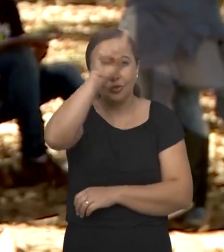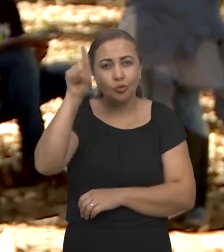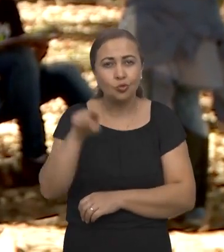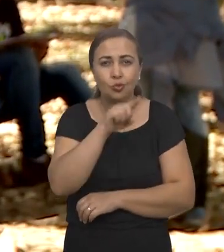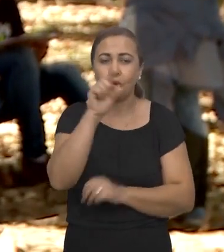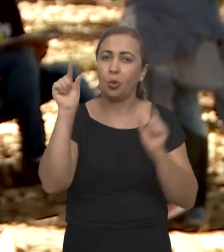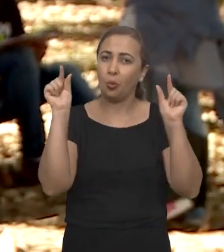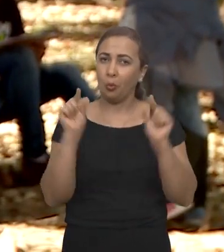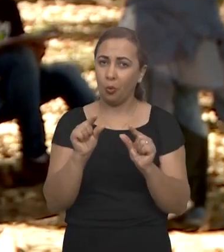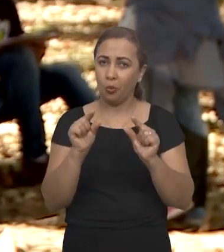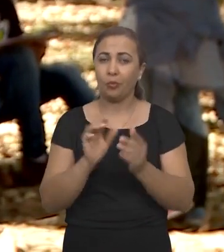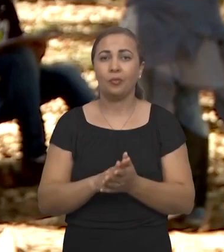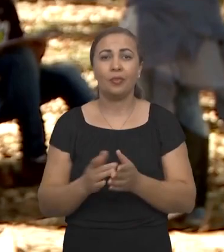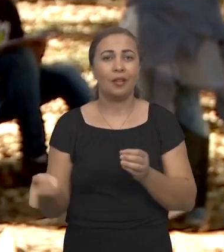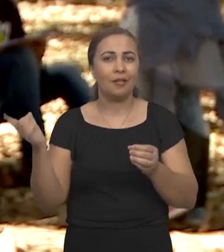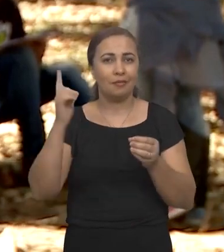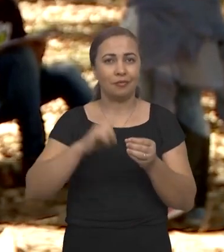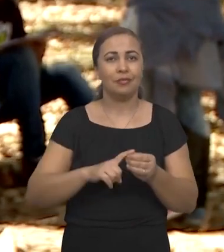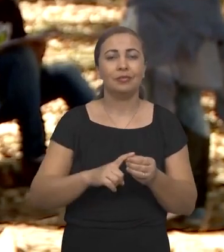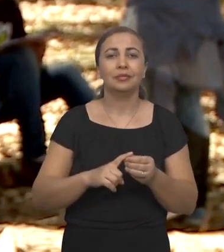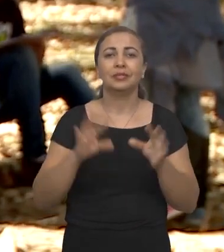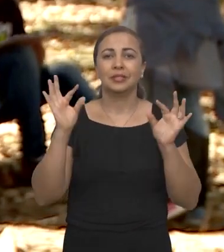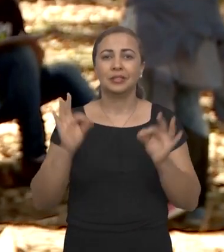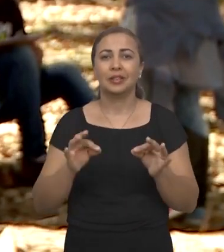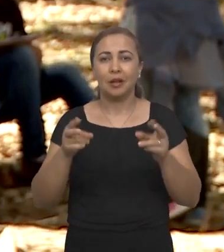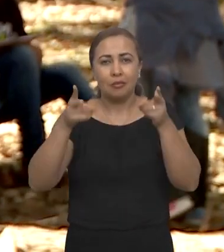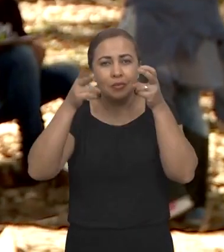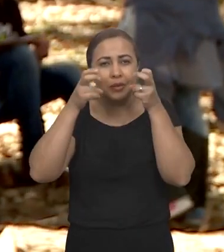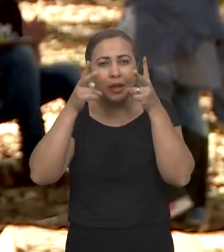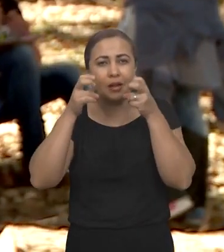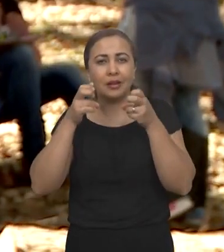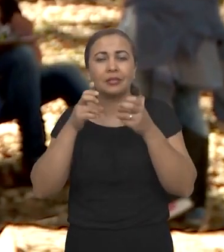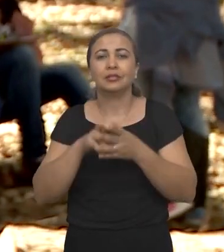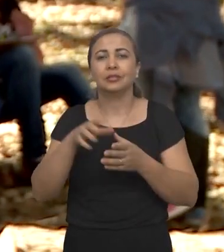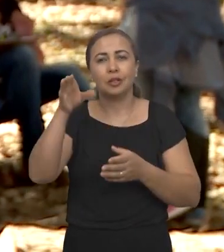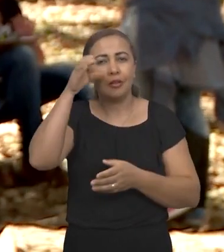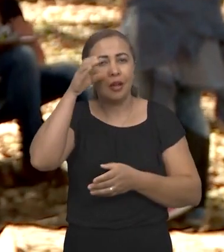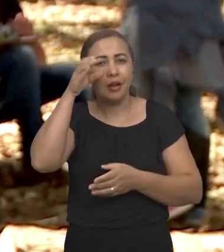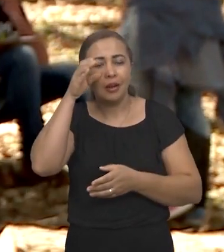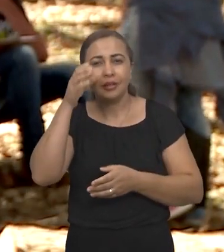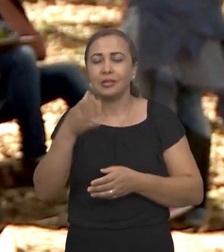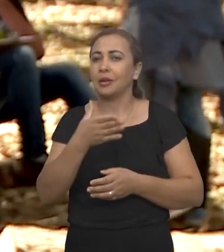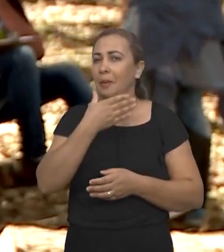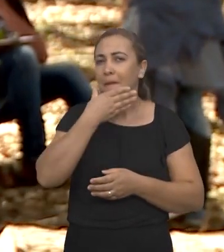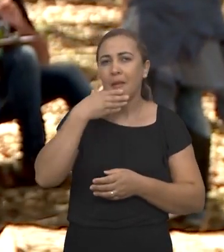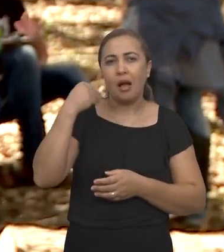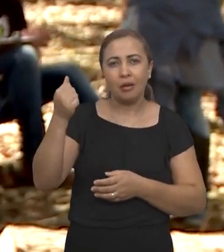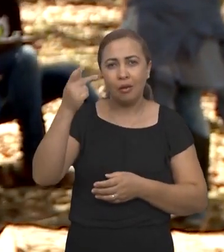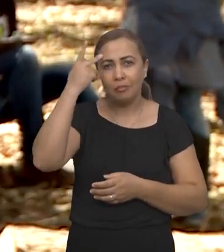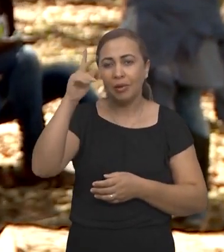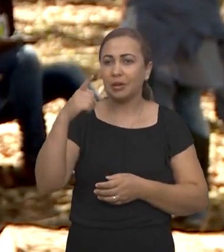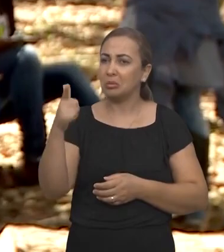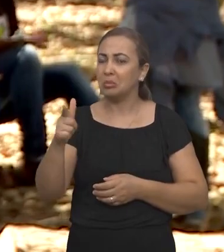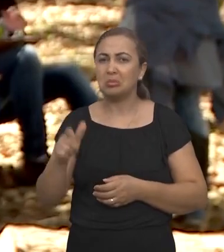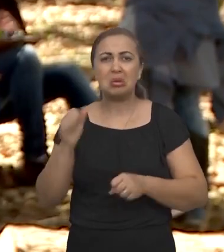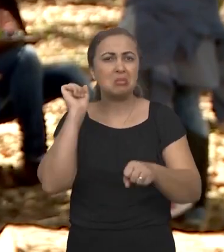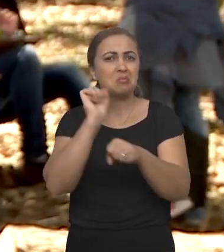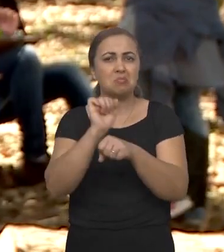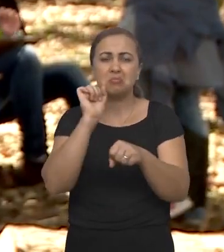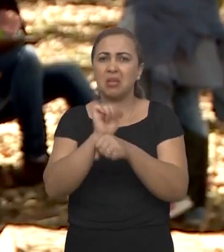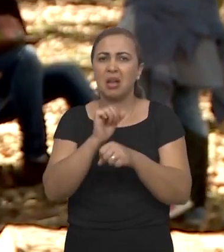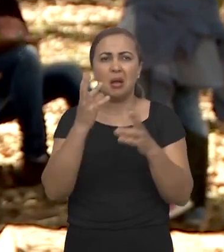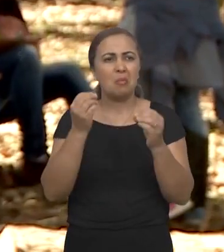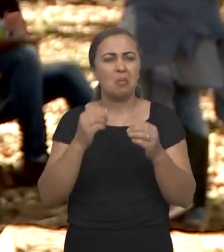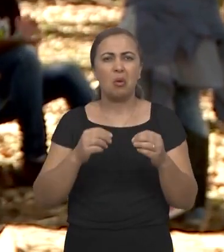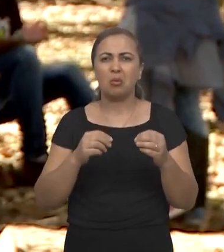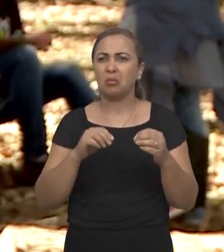curto vem exatamente com o interesse de, entre outras vantagens, não ter que esperar